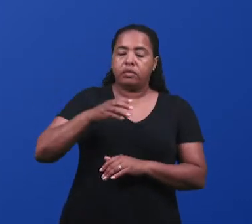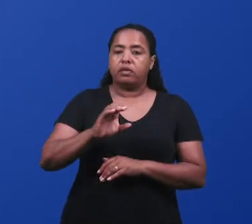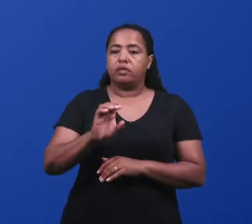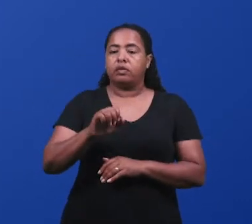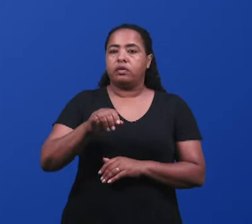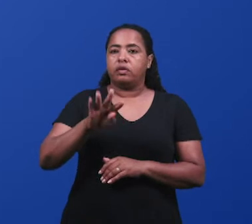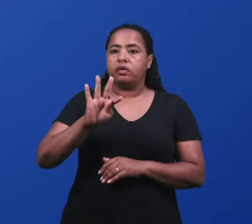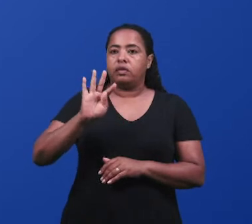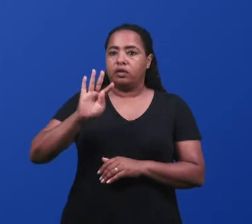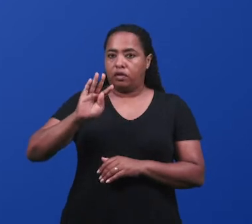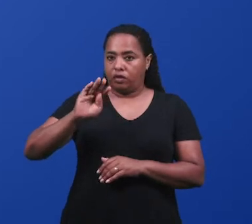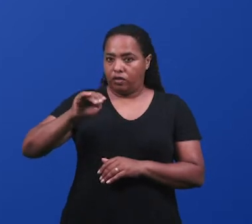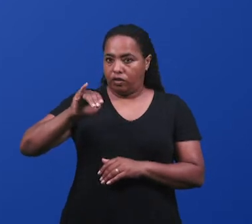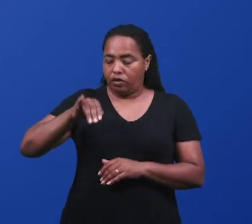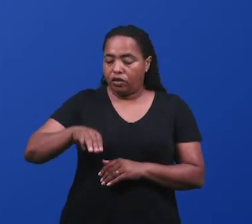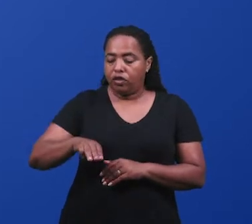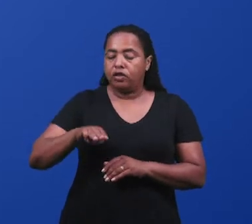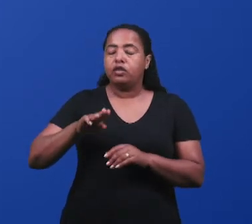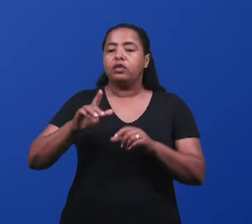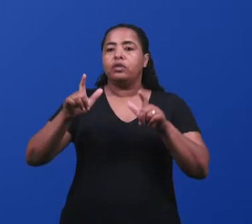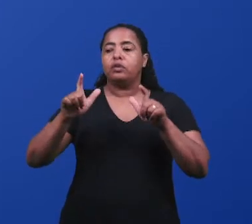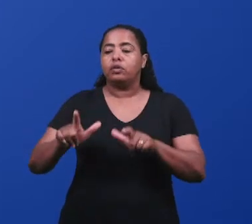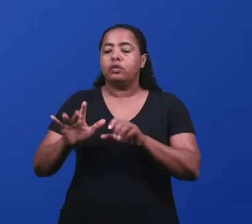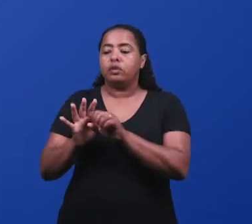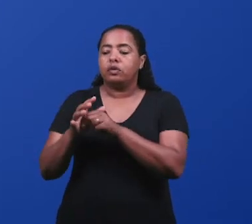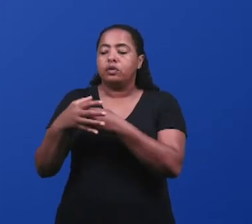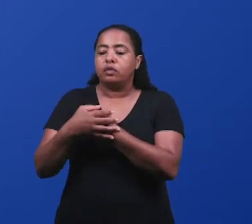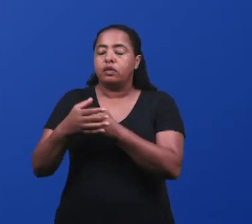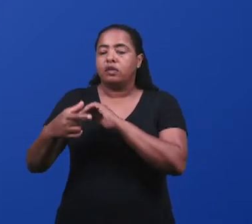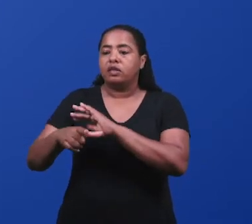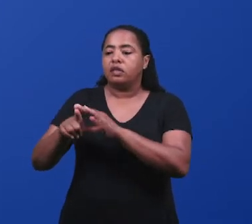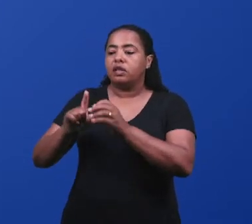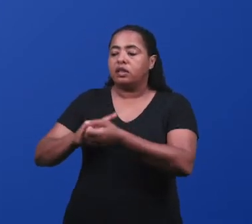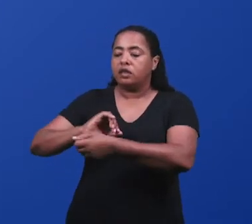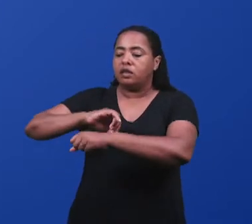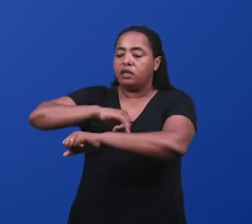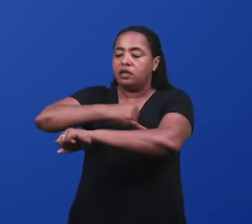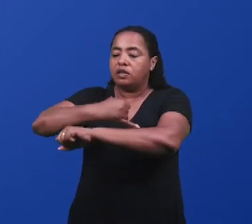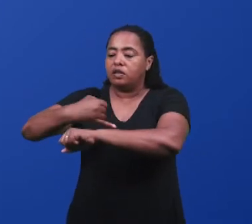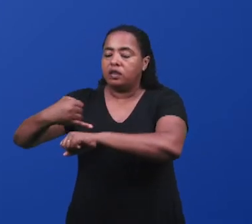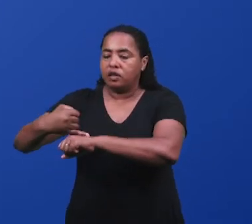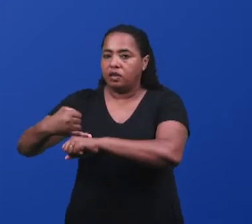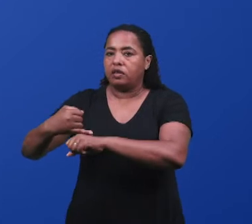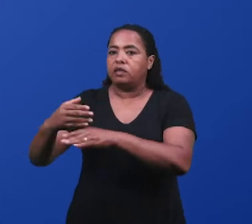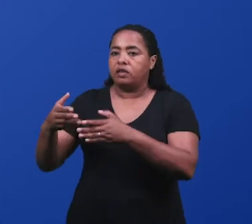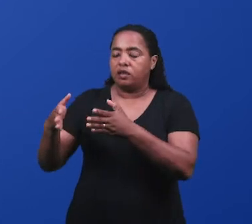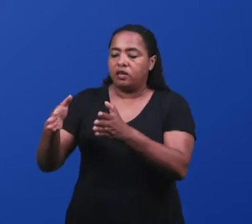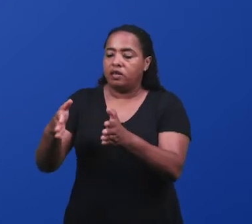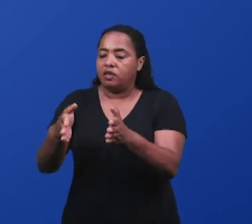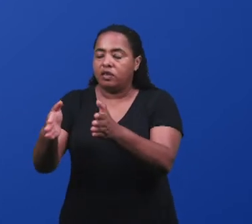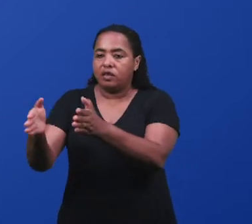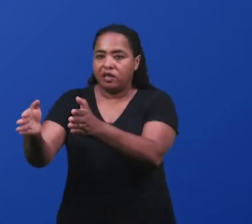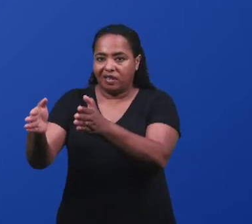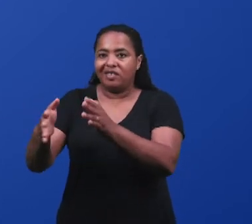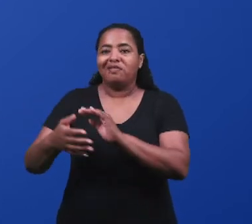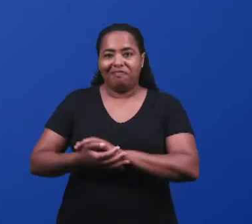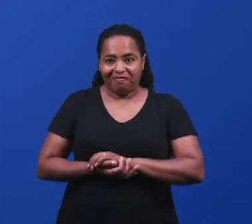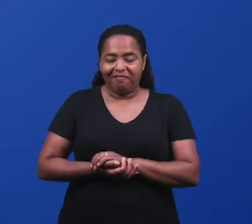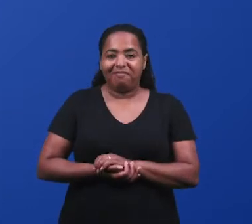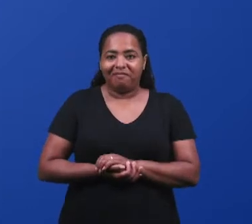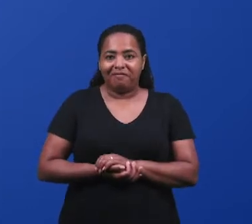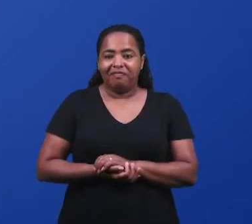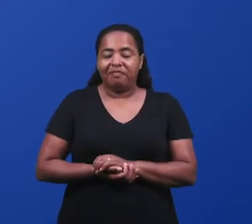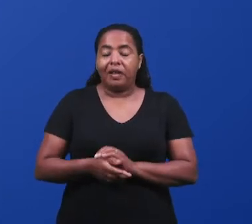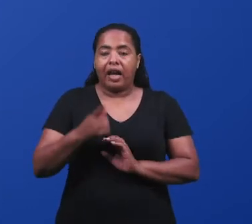onde eles estavam escondidos ali, antes da passagem do Jordão. E o Jordão era um destino definido, algo que nos lembra o Senhor Jesus